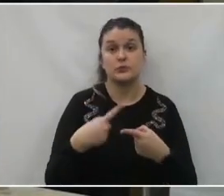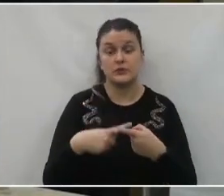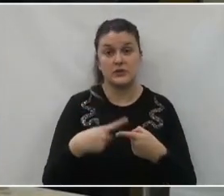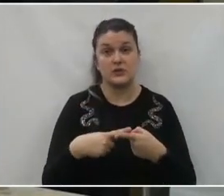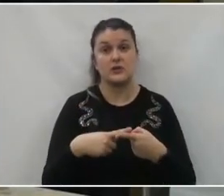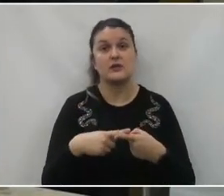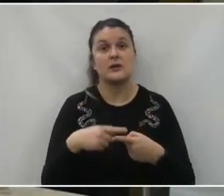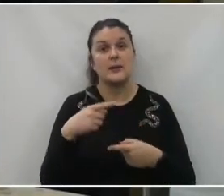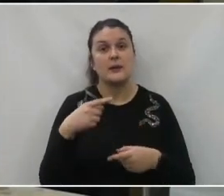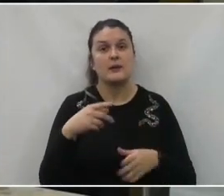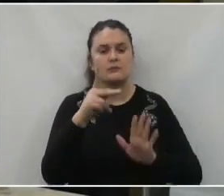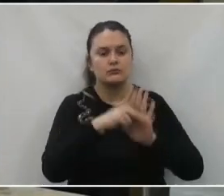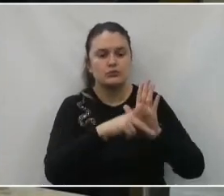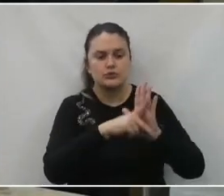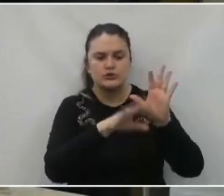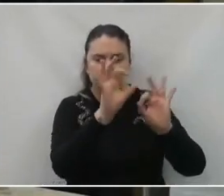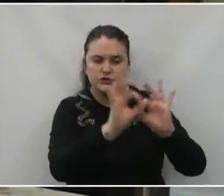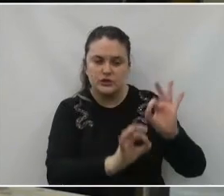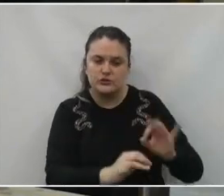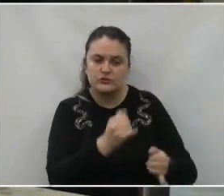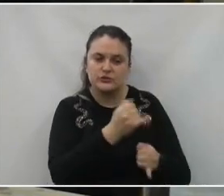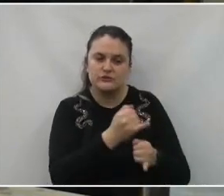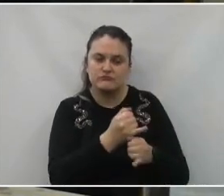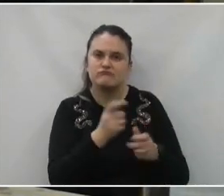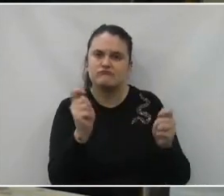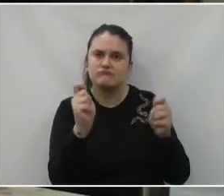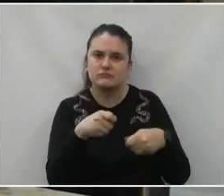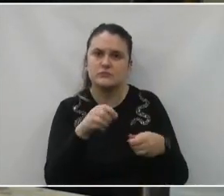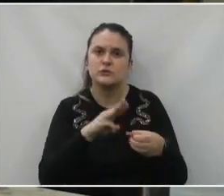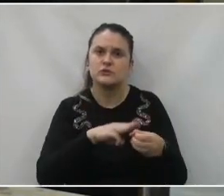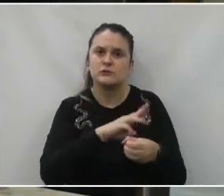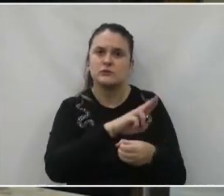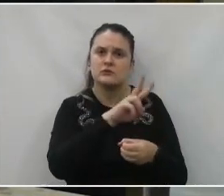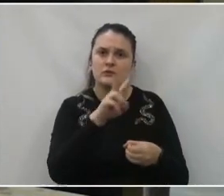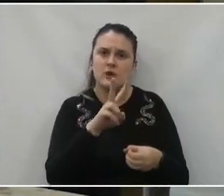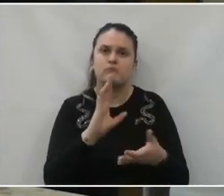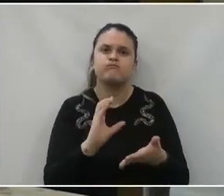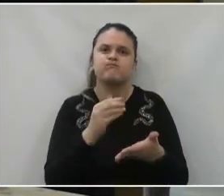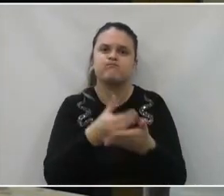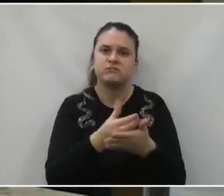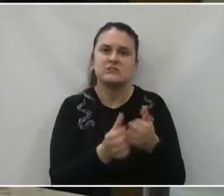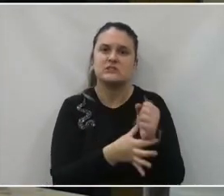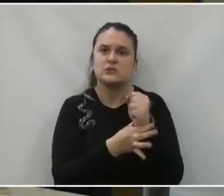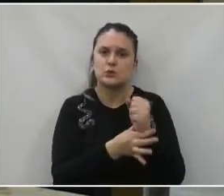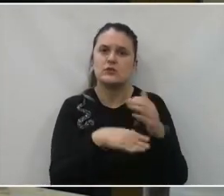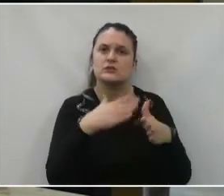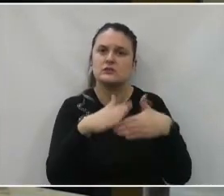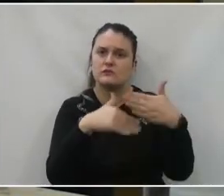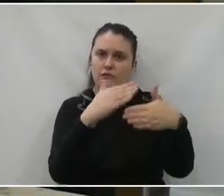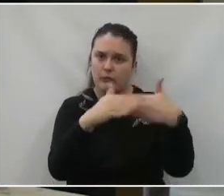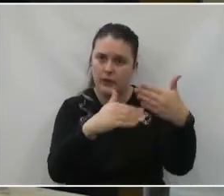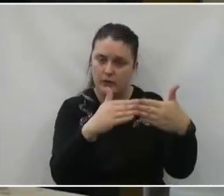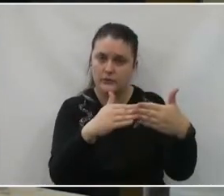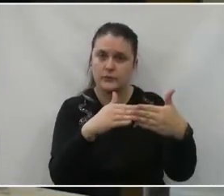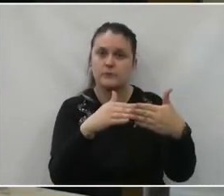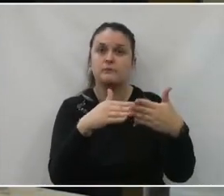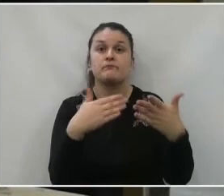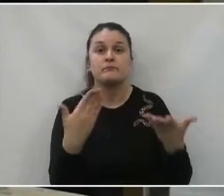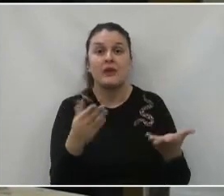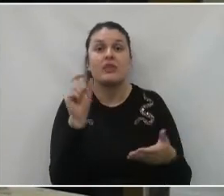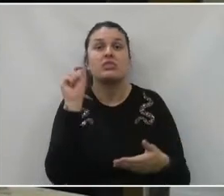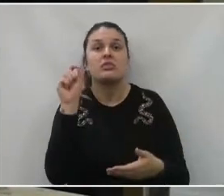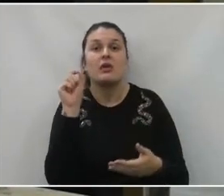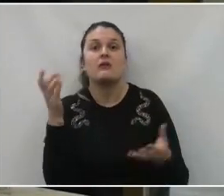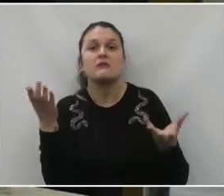plano diretor que irá permitir à União da Vitória o investimento seguro e o desenvolvimento e o ser oferecido para quem